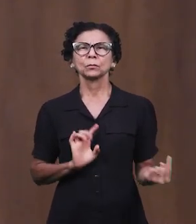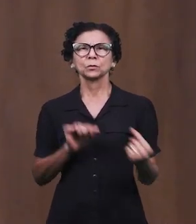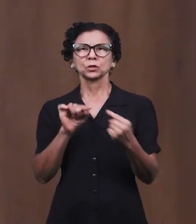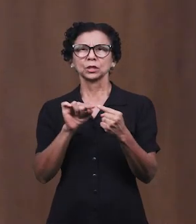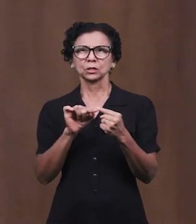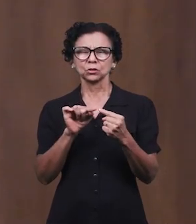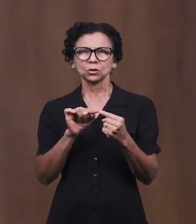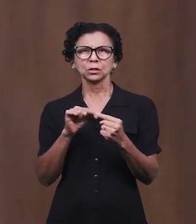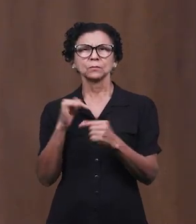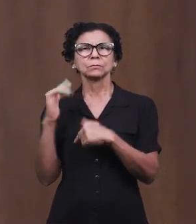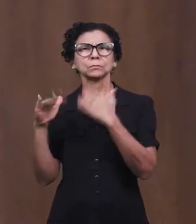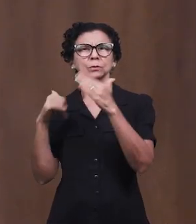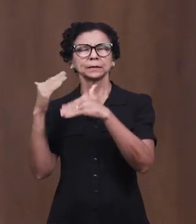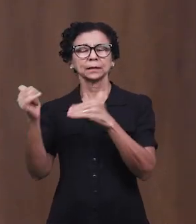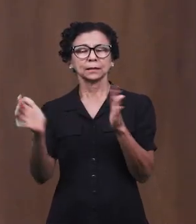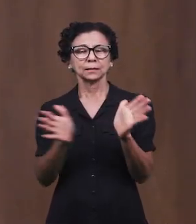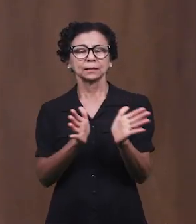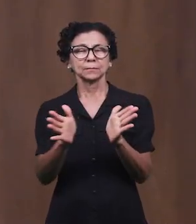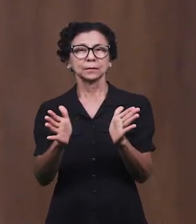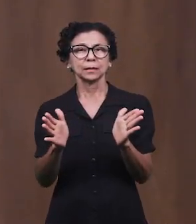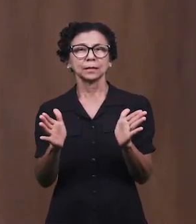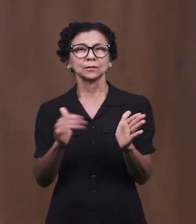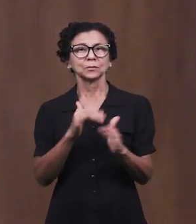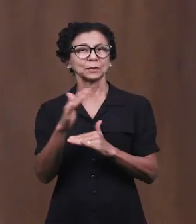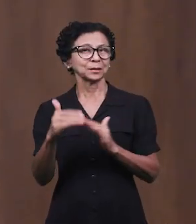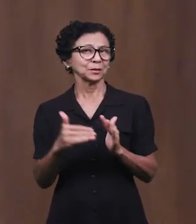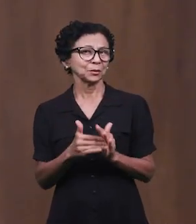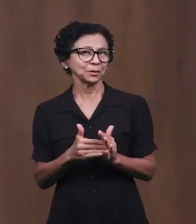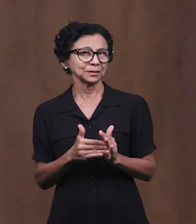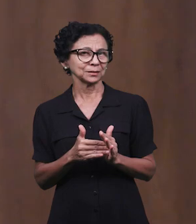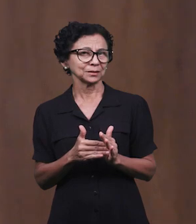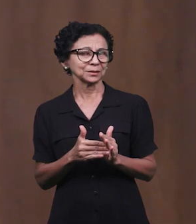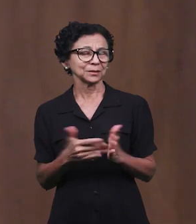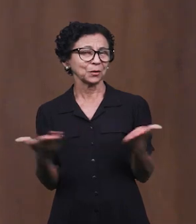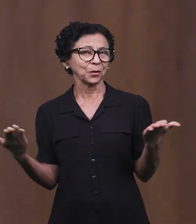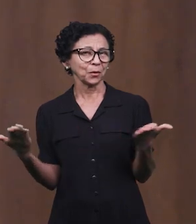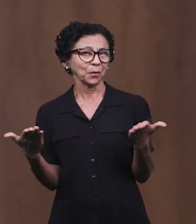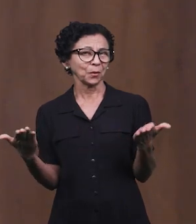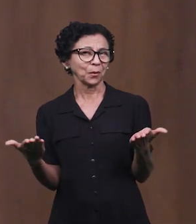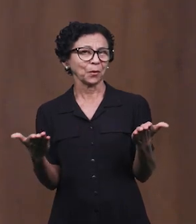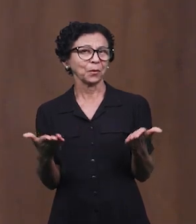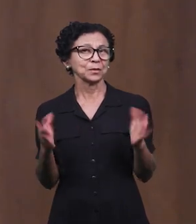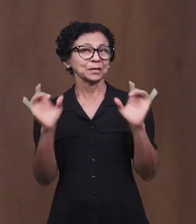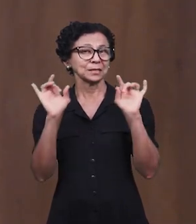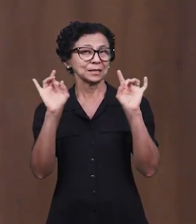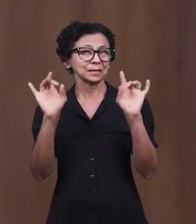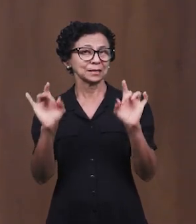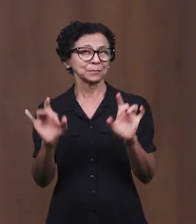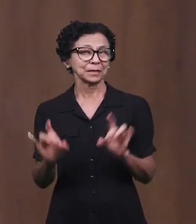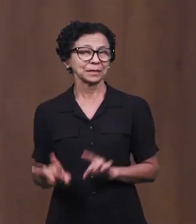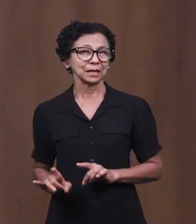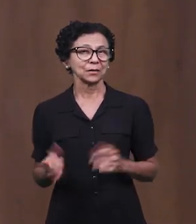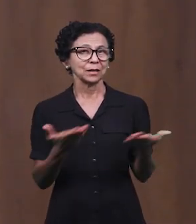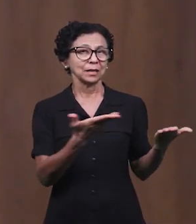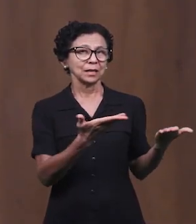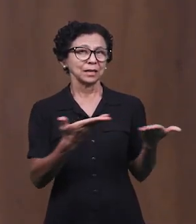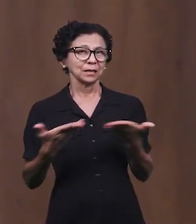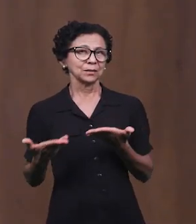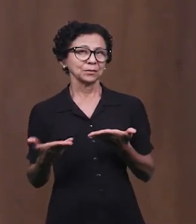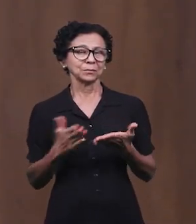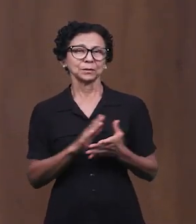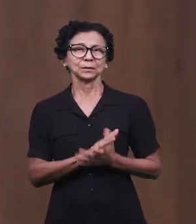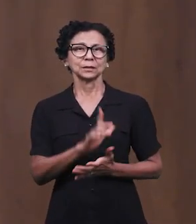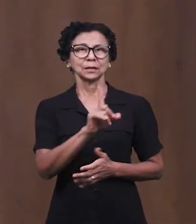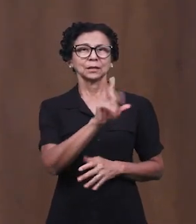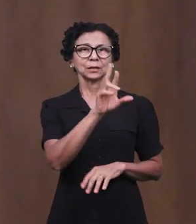a acessibilidade para todos. Hoje temos o privilégio de receber a renomada advogada